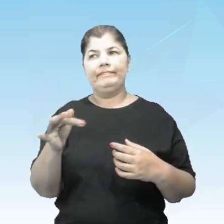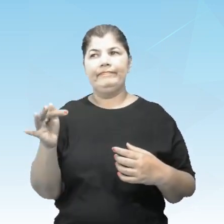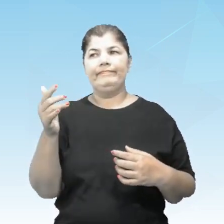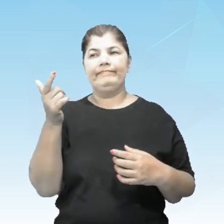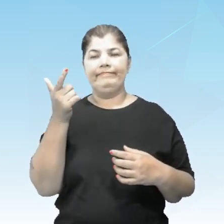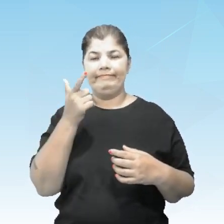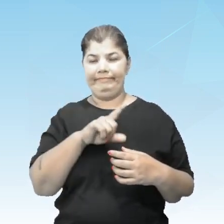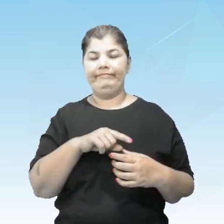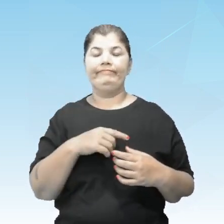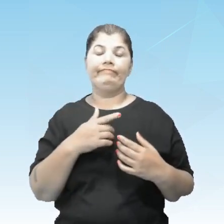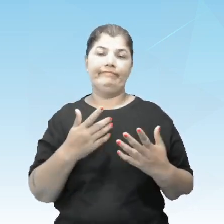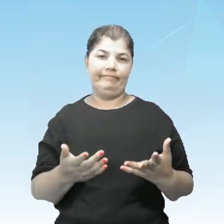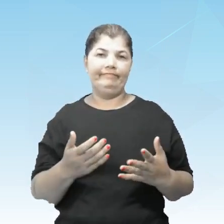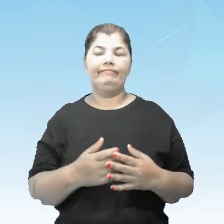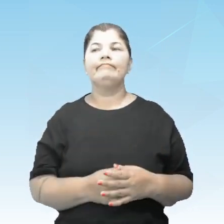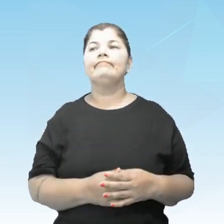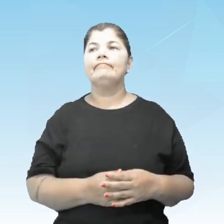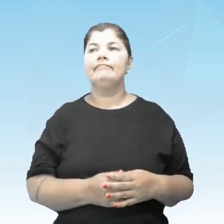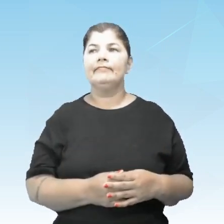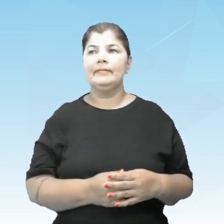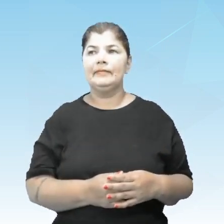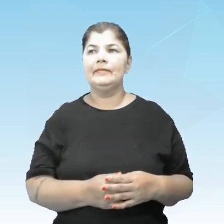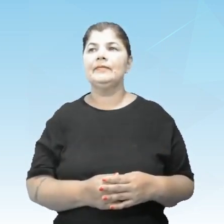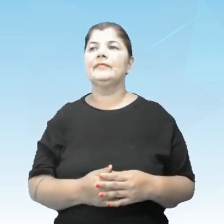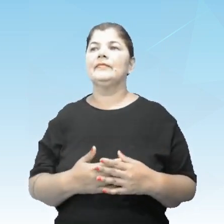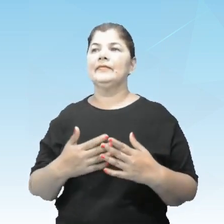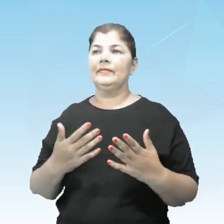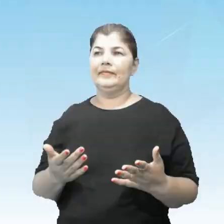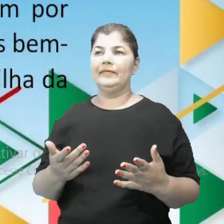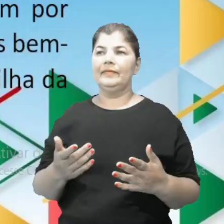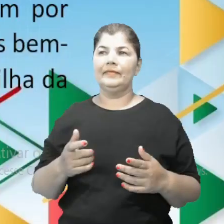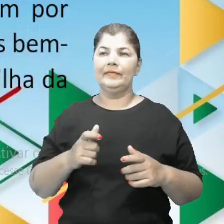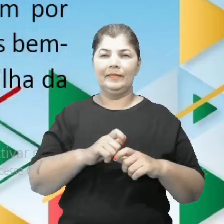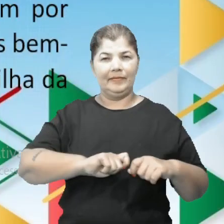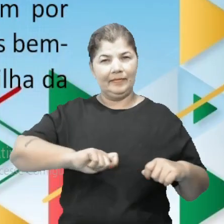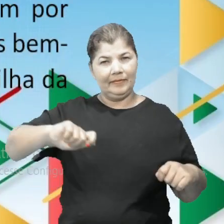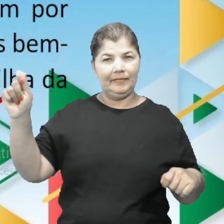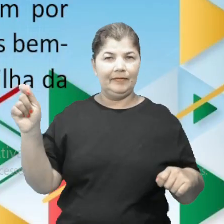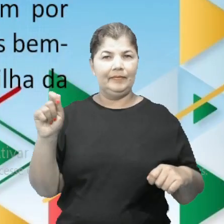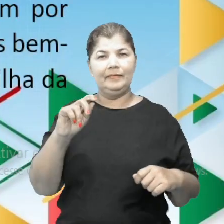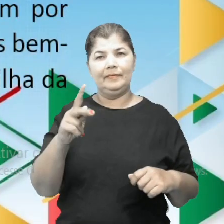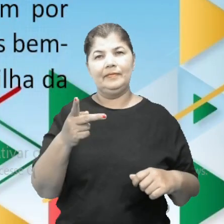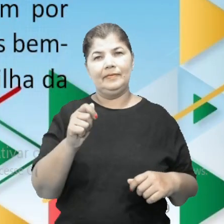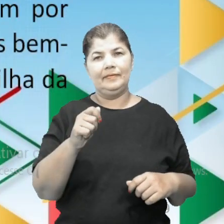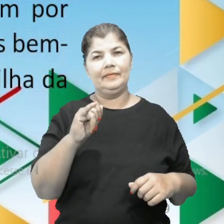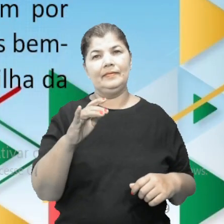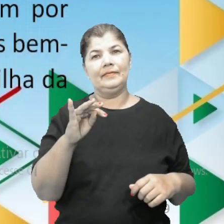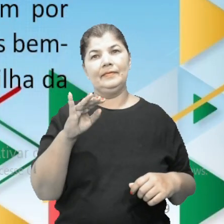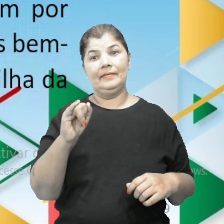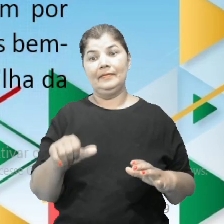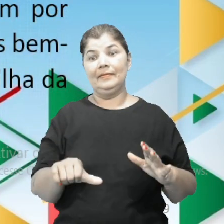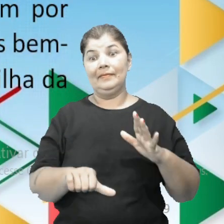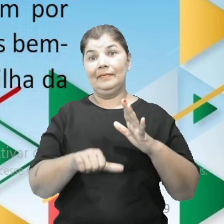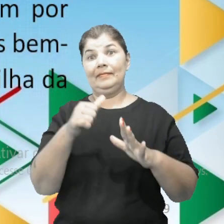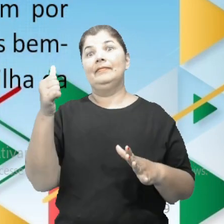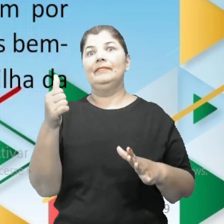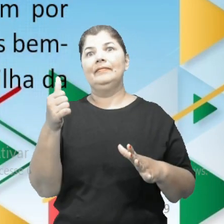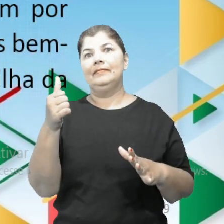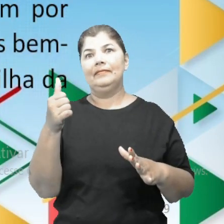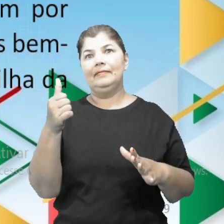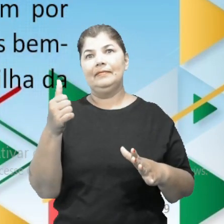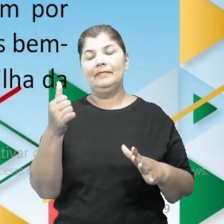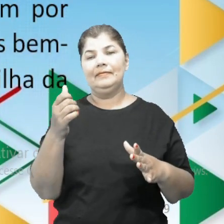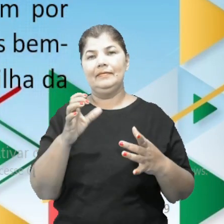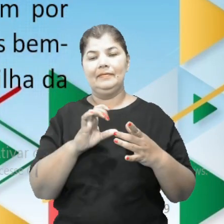franceses. Aí a República do Haiti foi a primeira nação da América, pessoal, a abolir o que? A